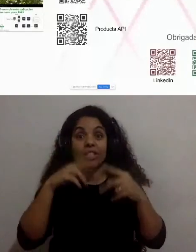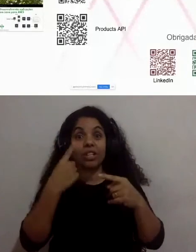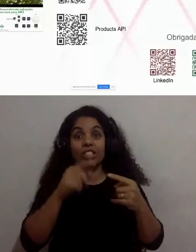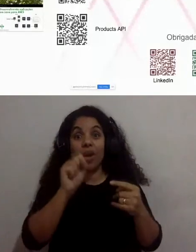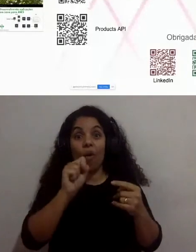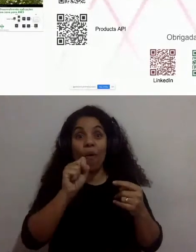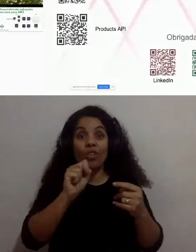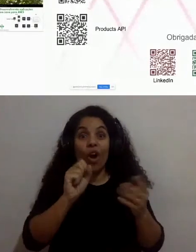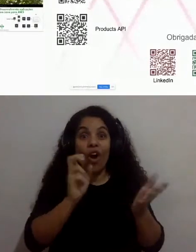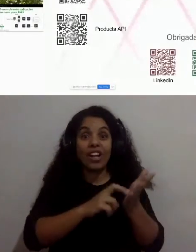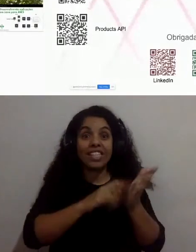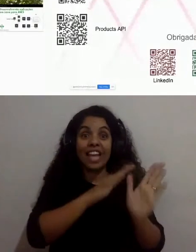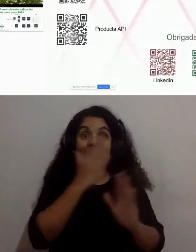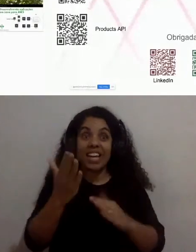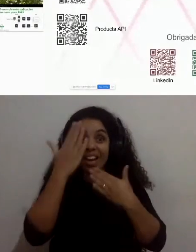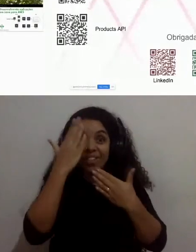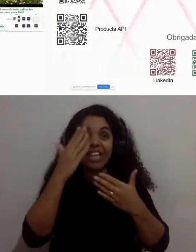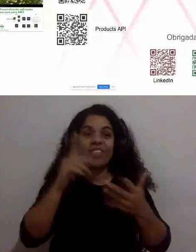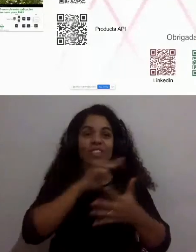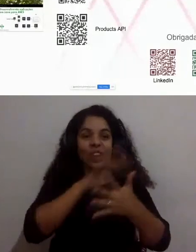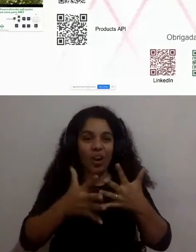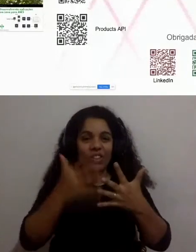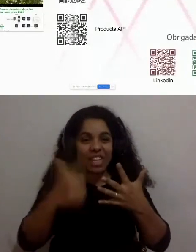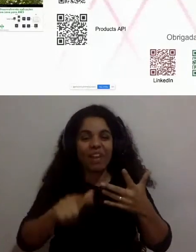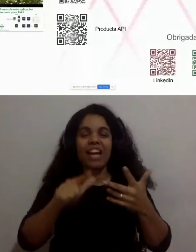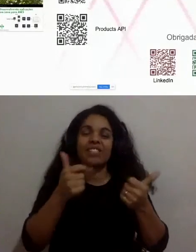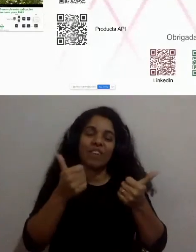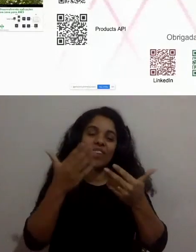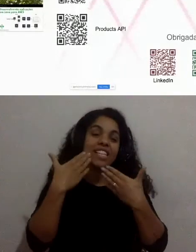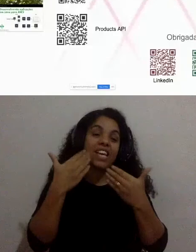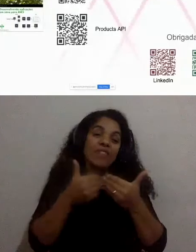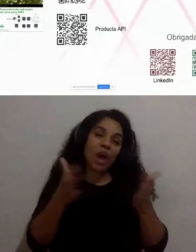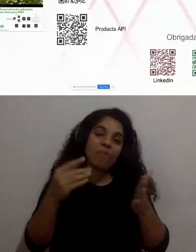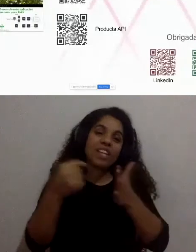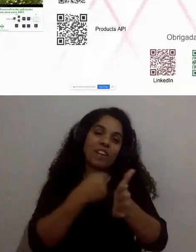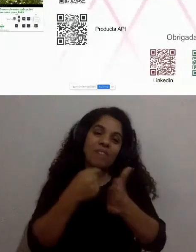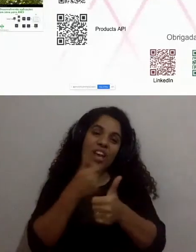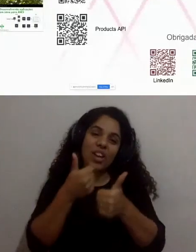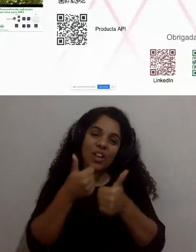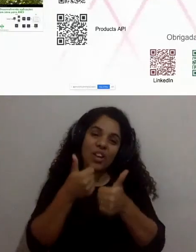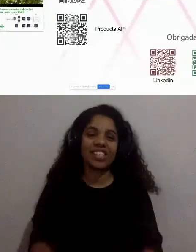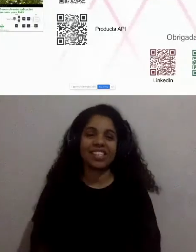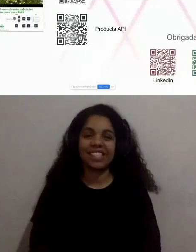da manhã. Obrigada, pessoal de Libras, mais uma vez, e estou aberta se alguém tiver perguntas.